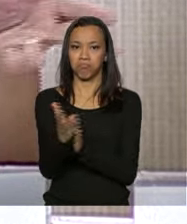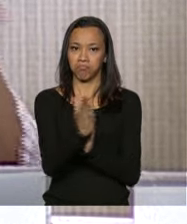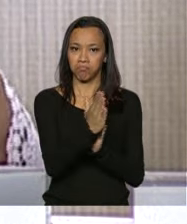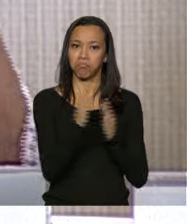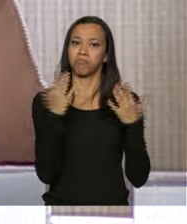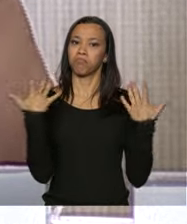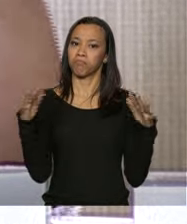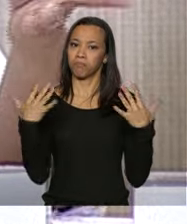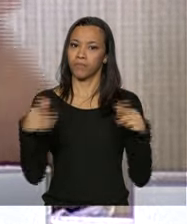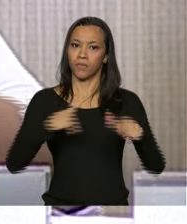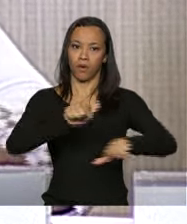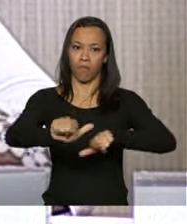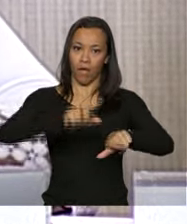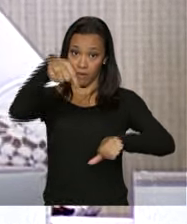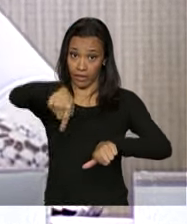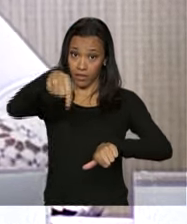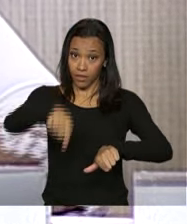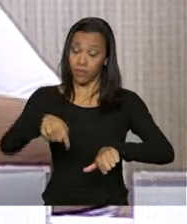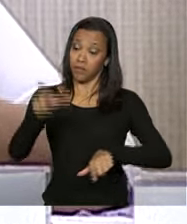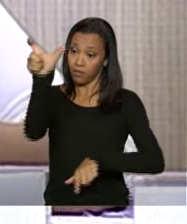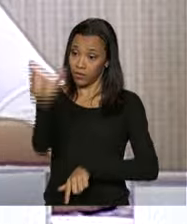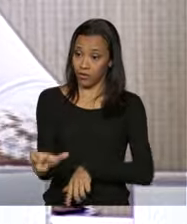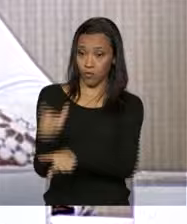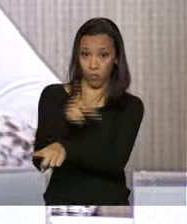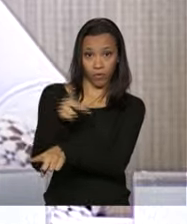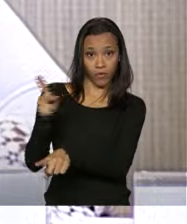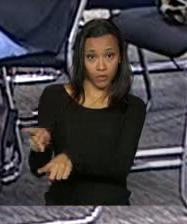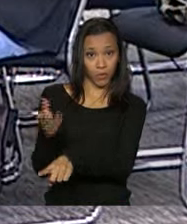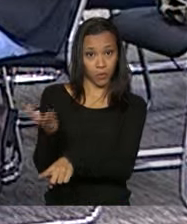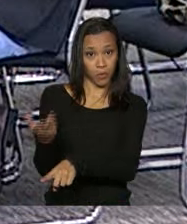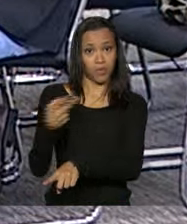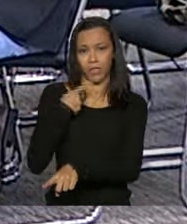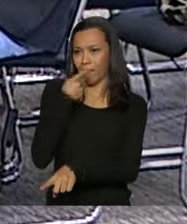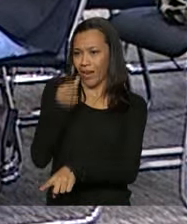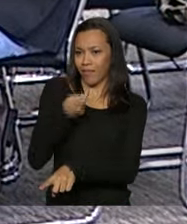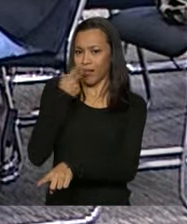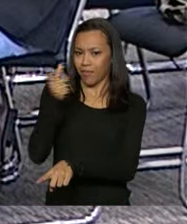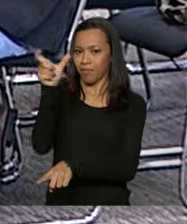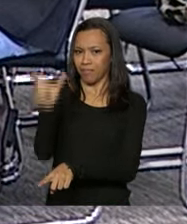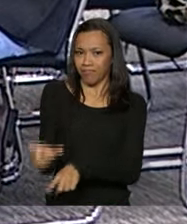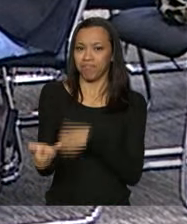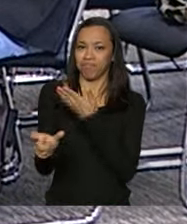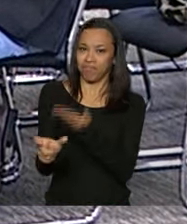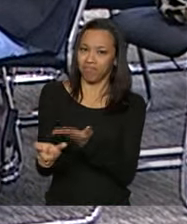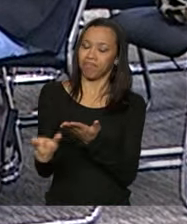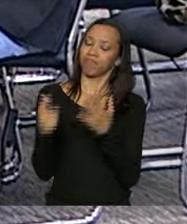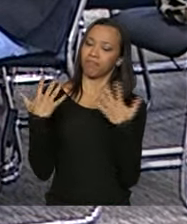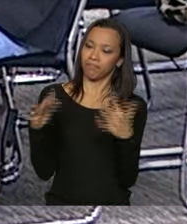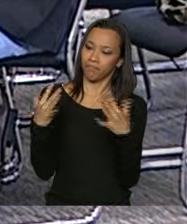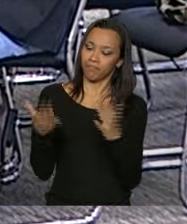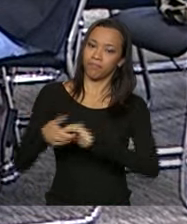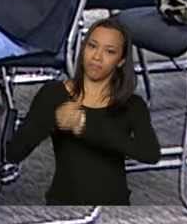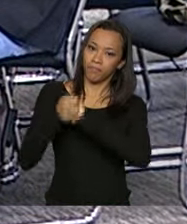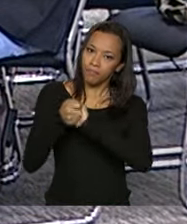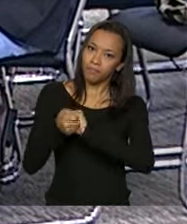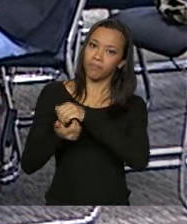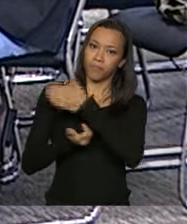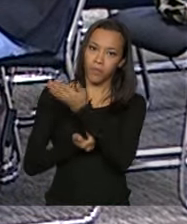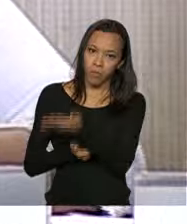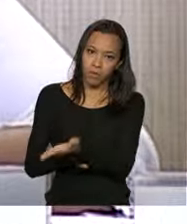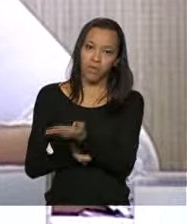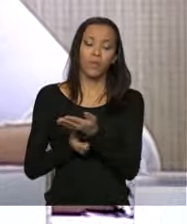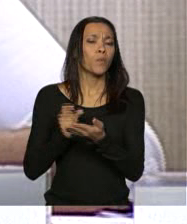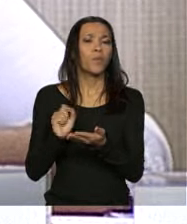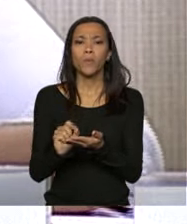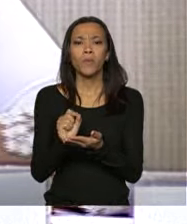histórica, é um esforço histórico do professor que já foi tão referenciado e e mais uma vez eu cumprimento por isso